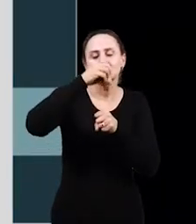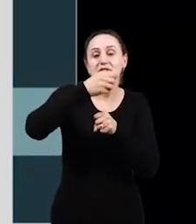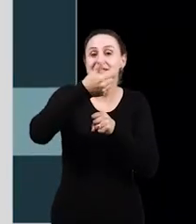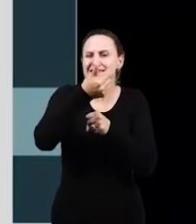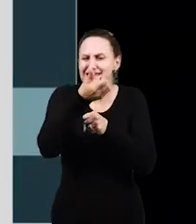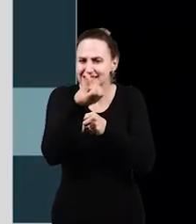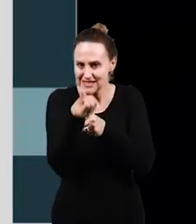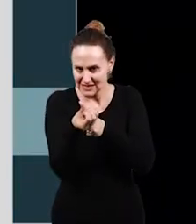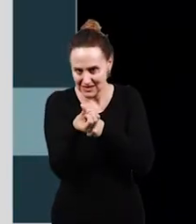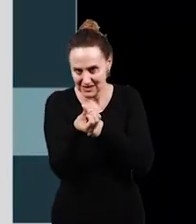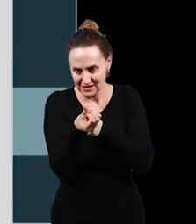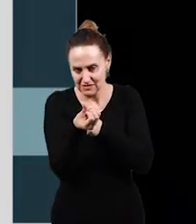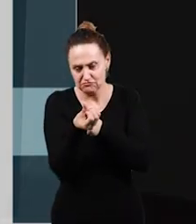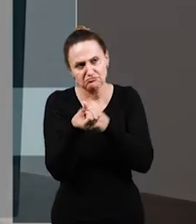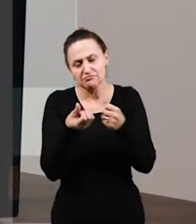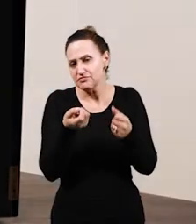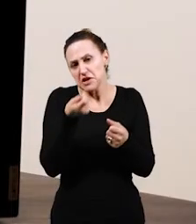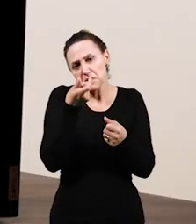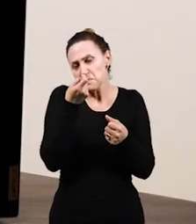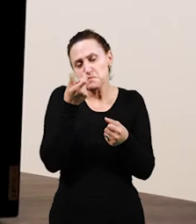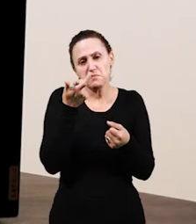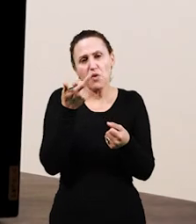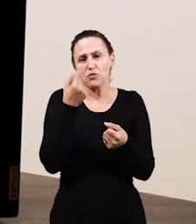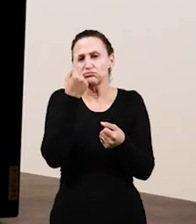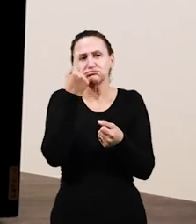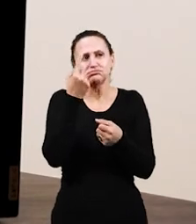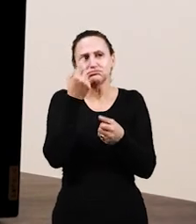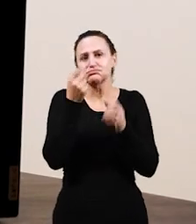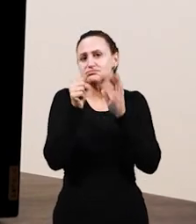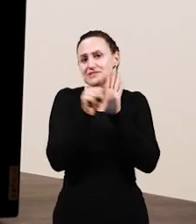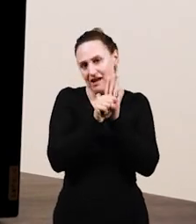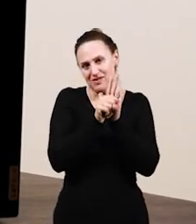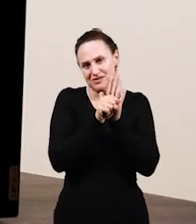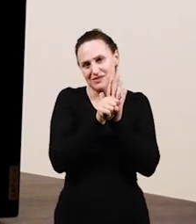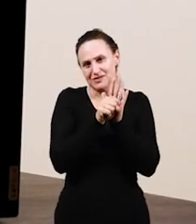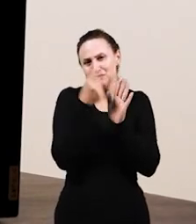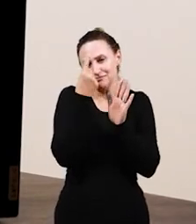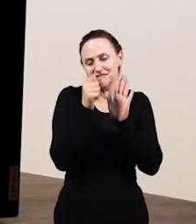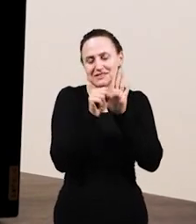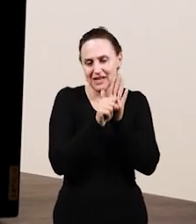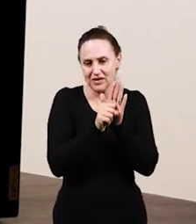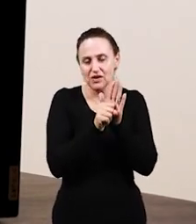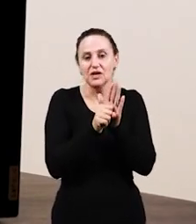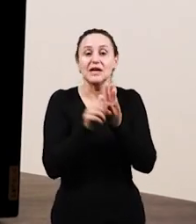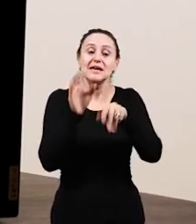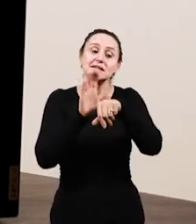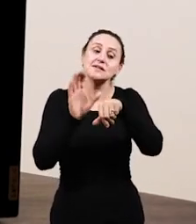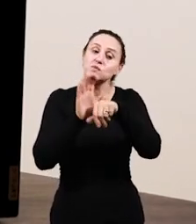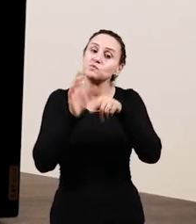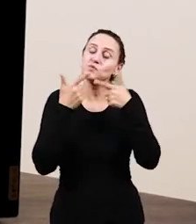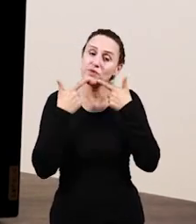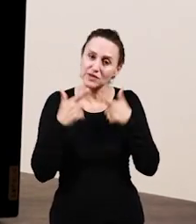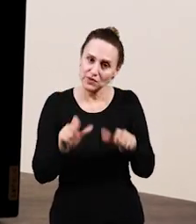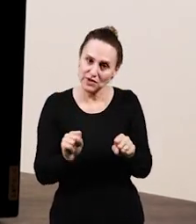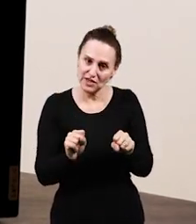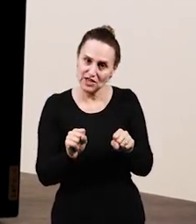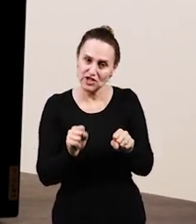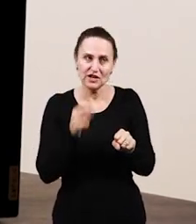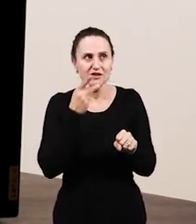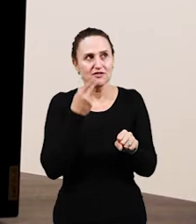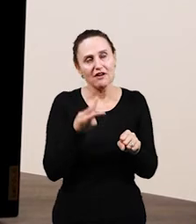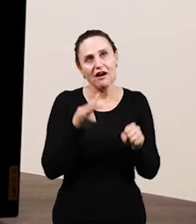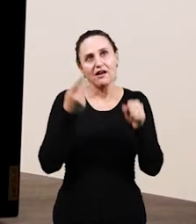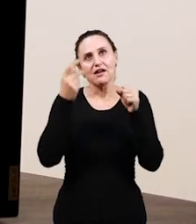Então tem um pouquinho mais de um século né então como eu disse quando a gente fala do curso de linguística geral e fala em